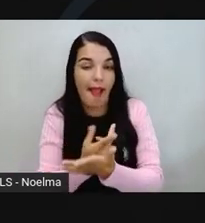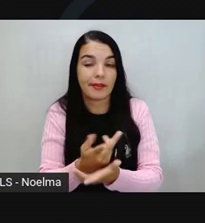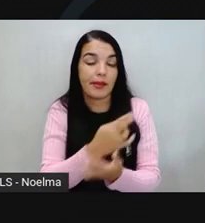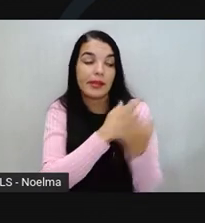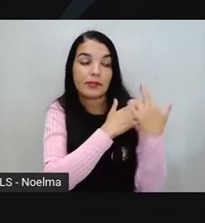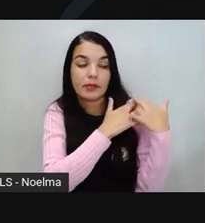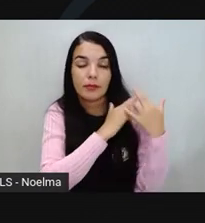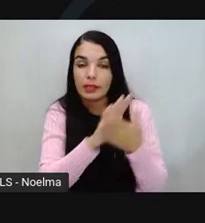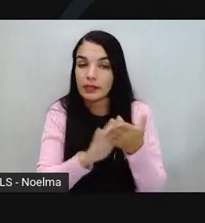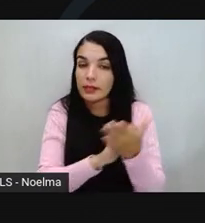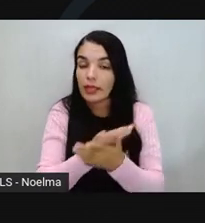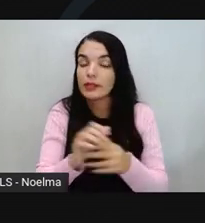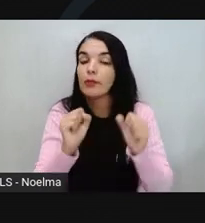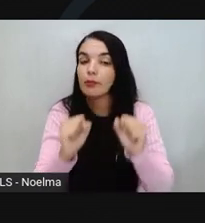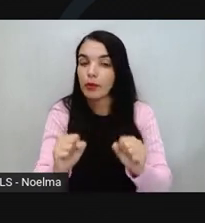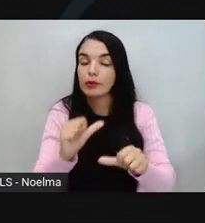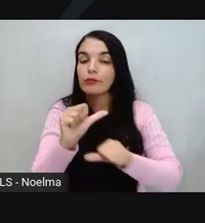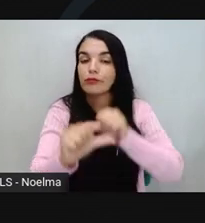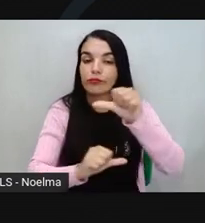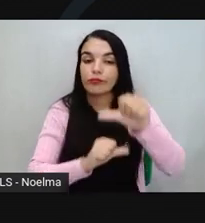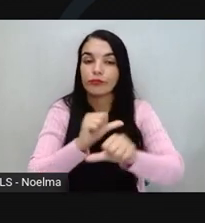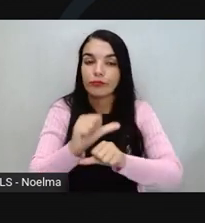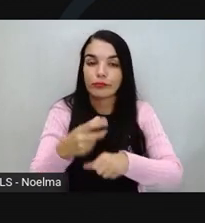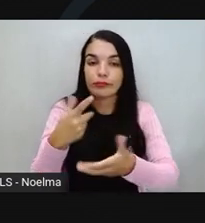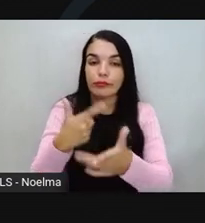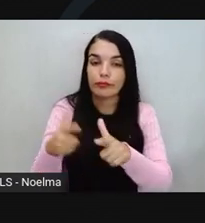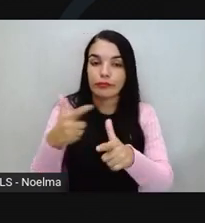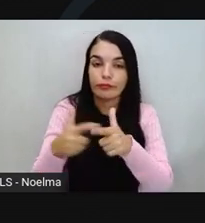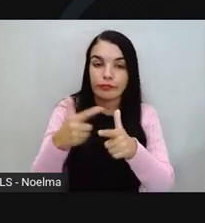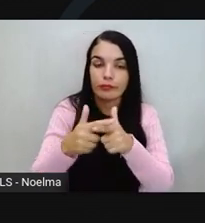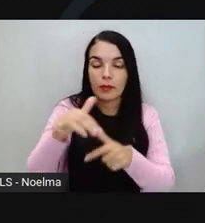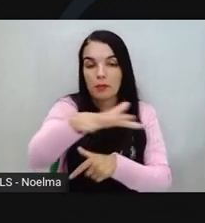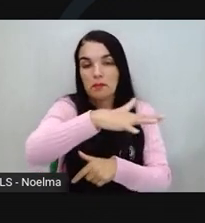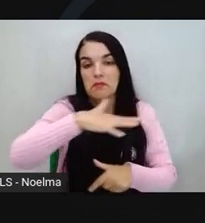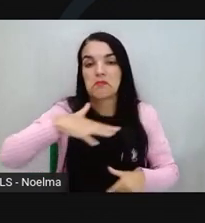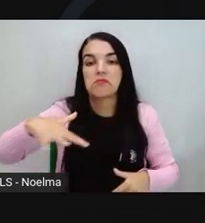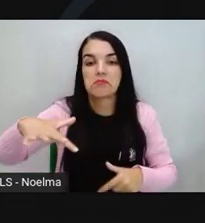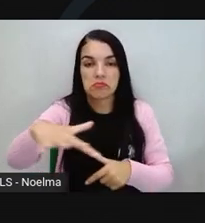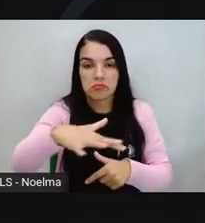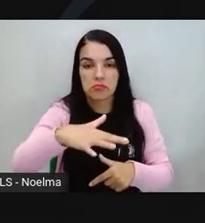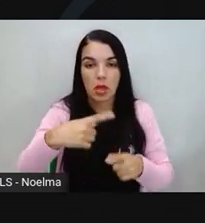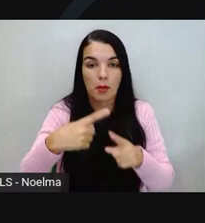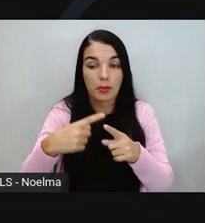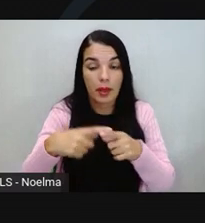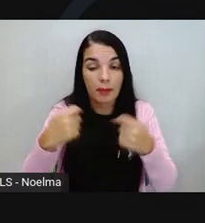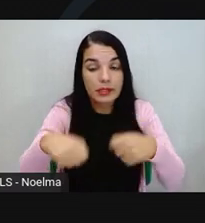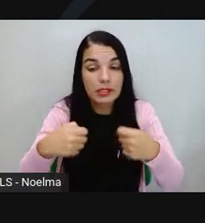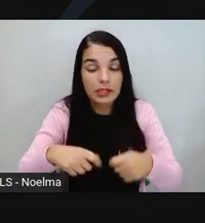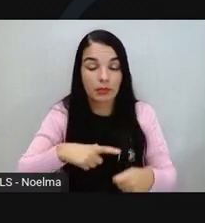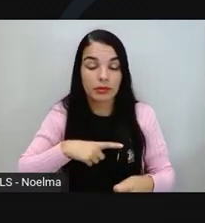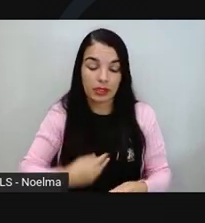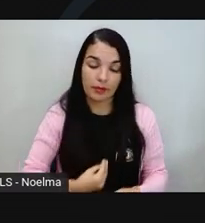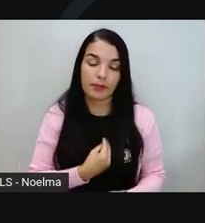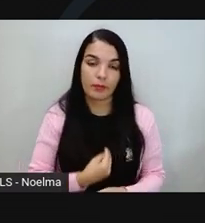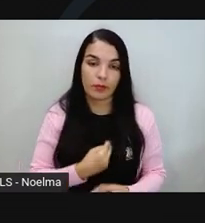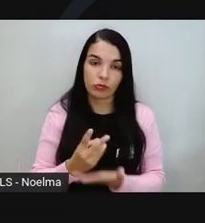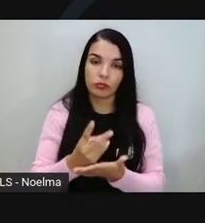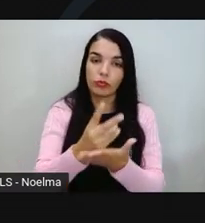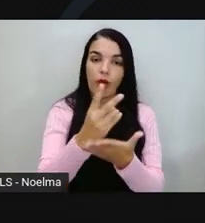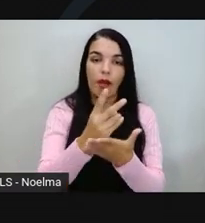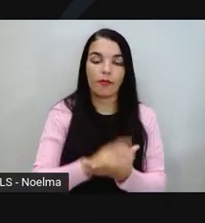irresponsável, podem gerar sérias consequências a todo o meio ambiente, do qual dependemos para a nossa existência.